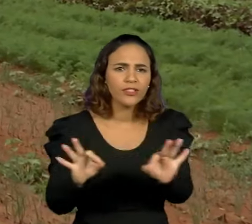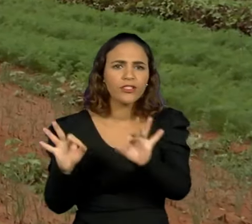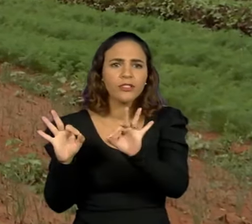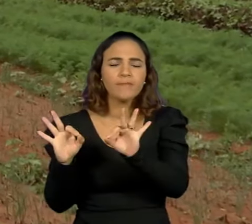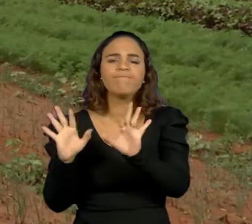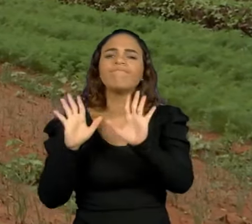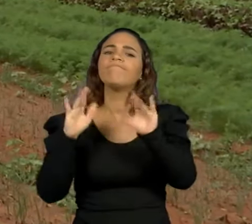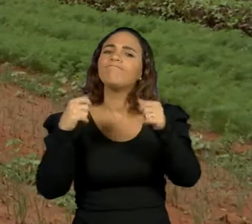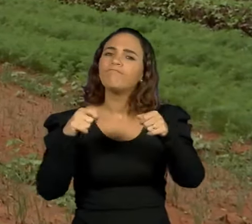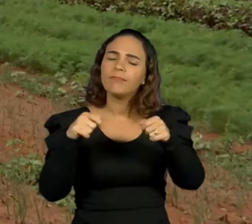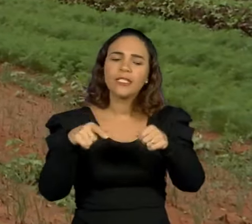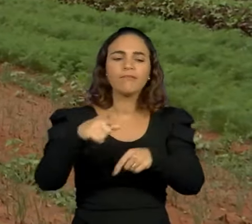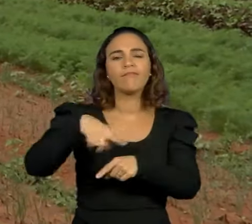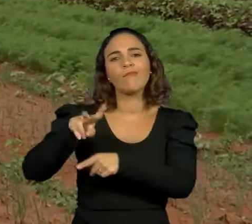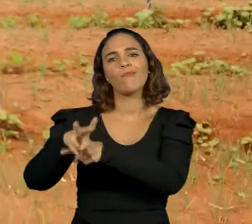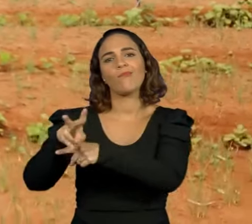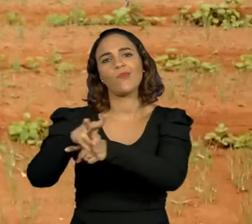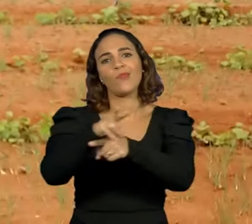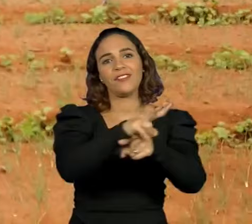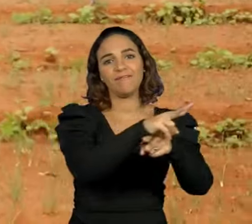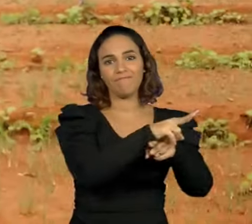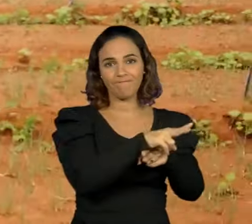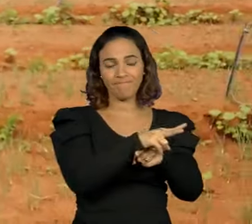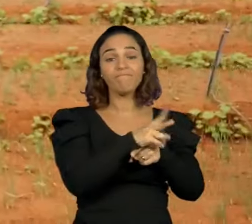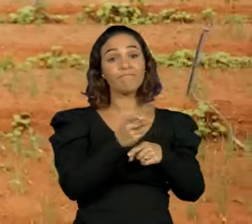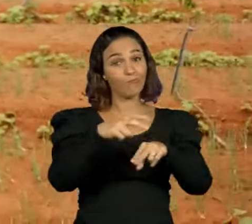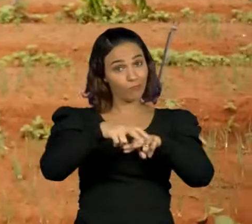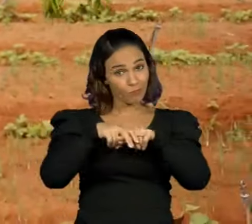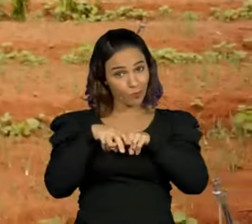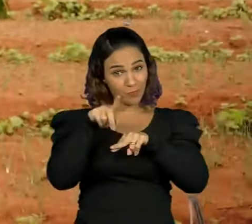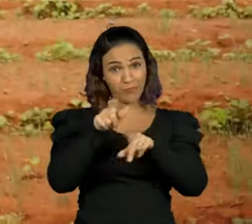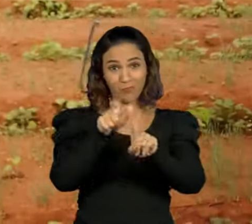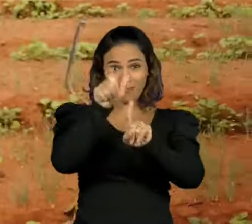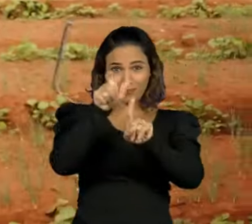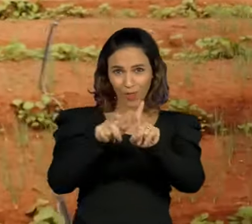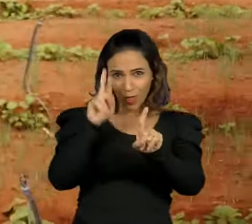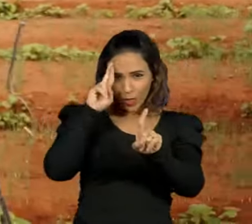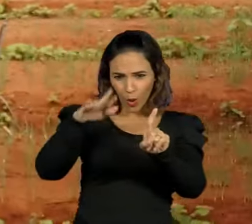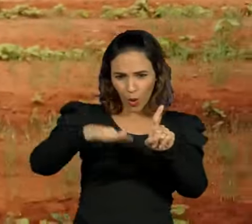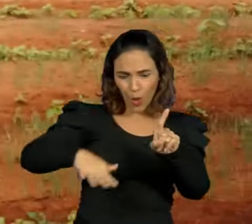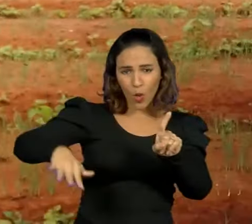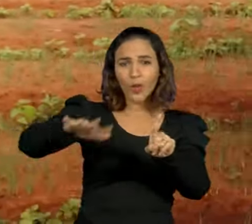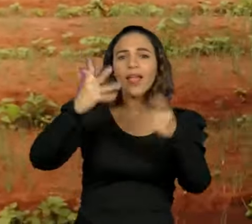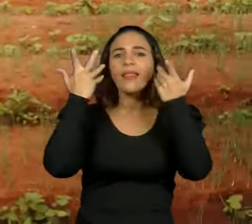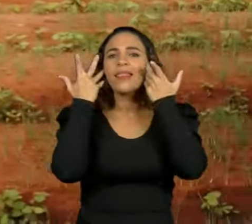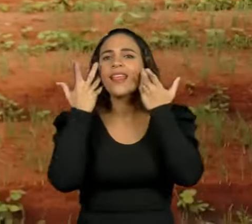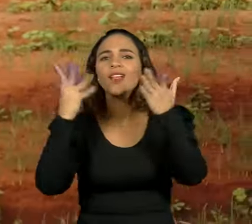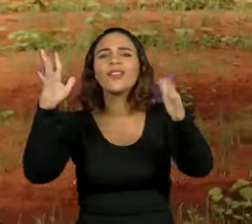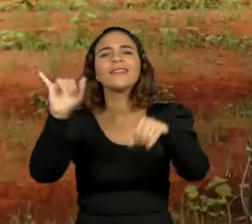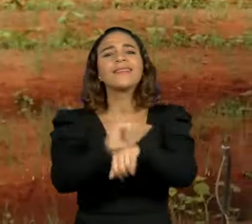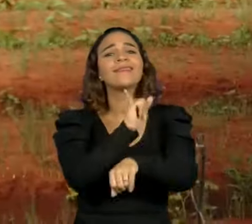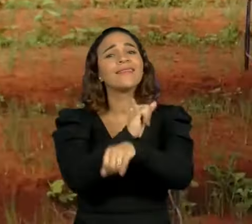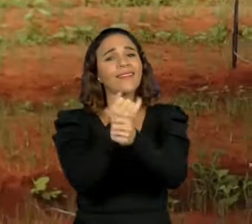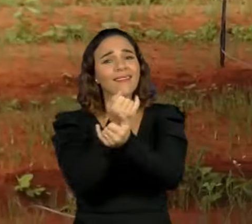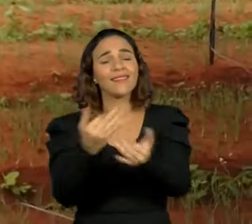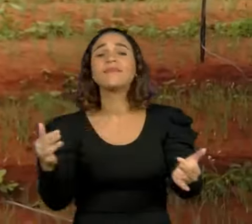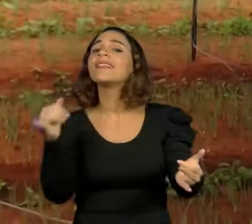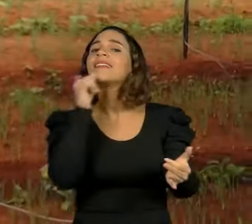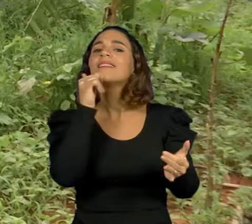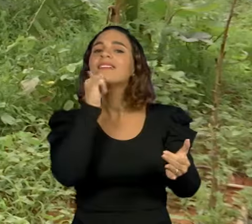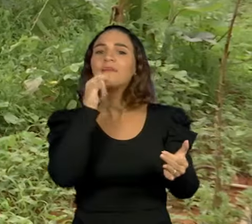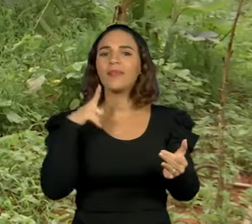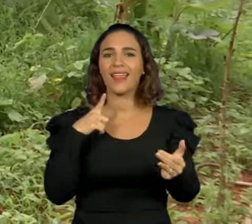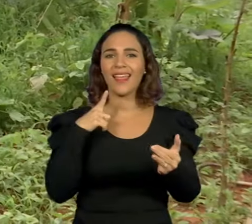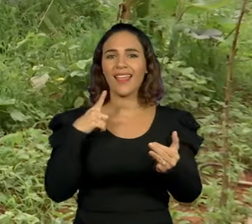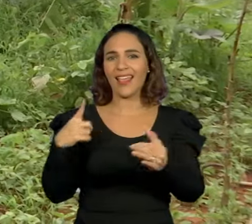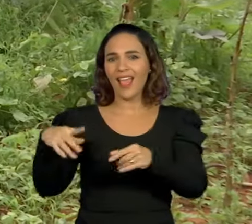plantação não estiver protegida. Para isso, o produtor usa o que a própria natureza oferece. A cerca, o capim ali,